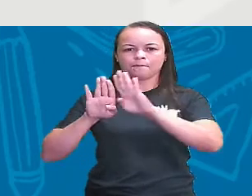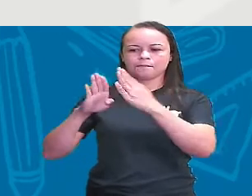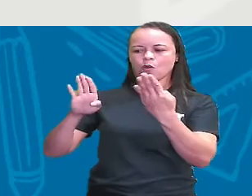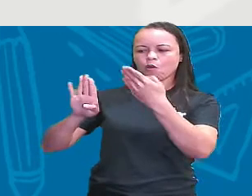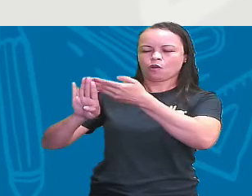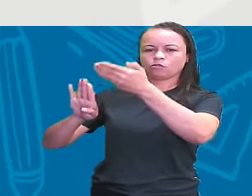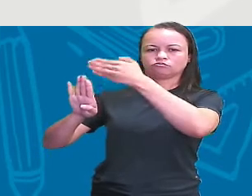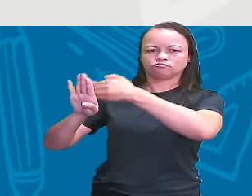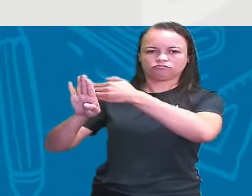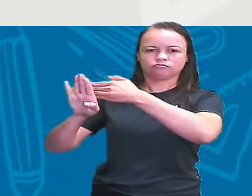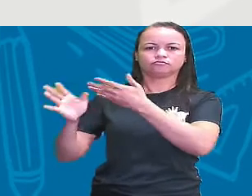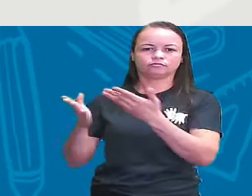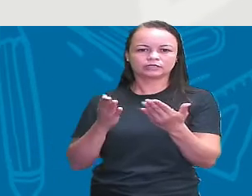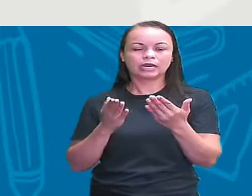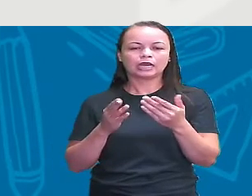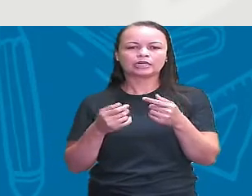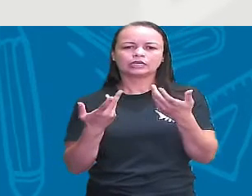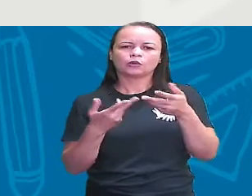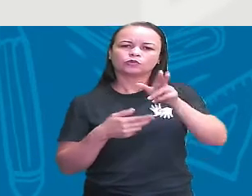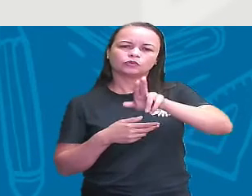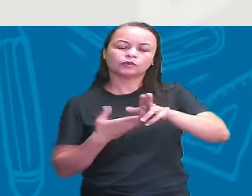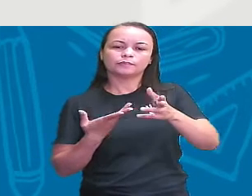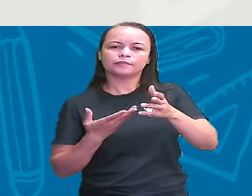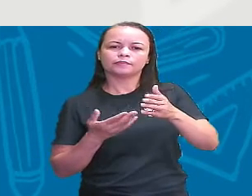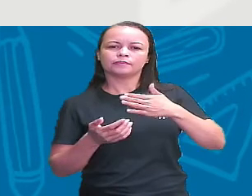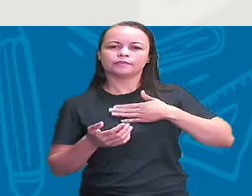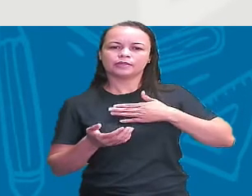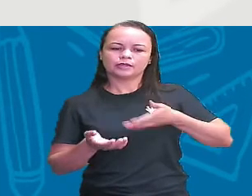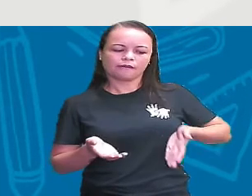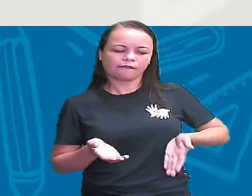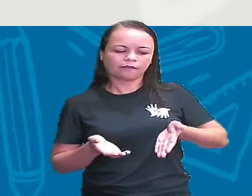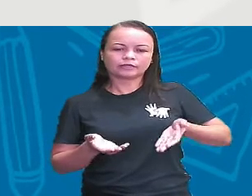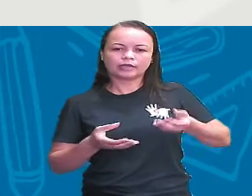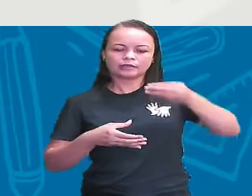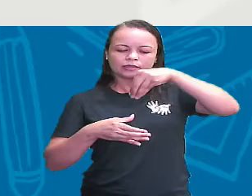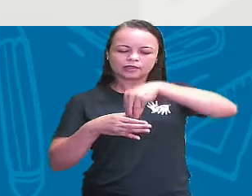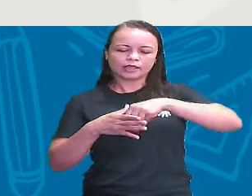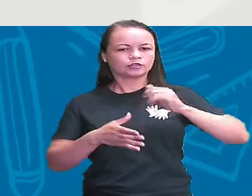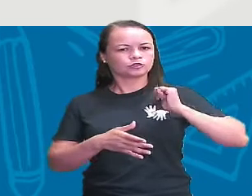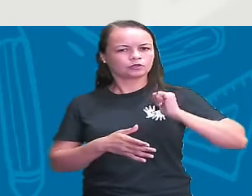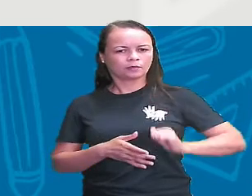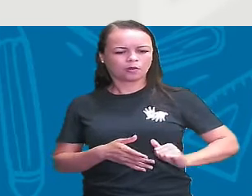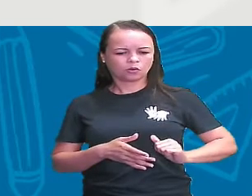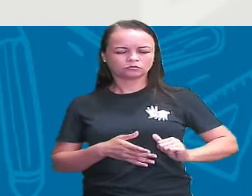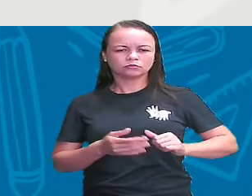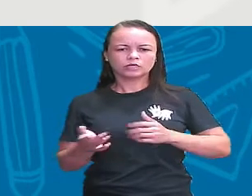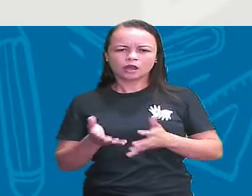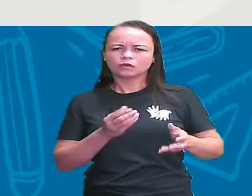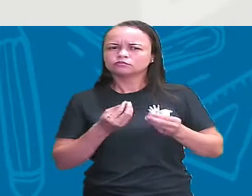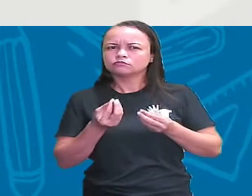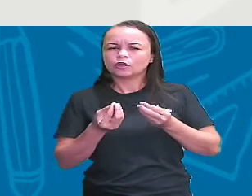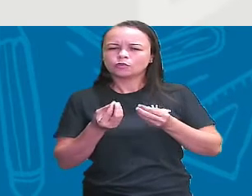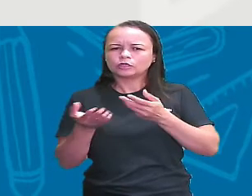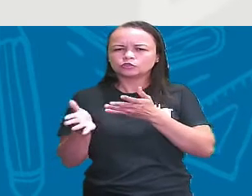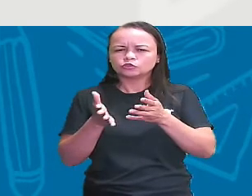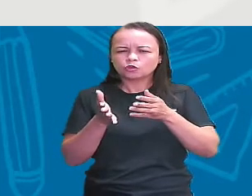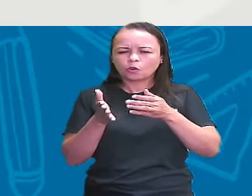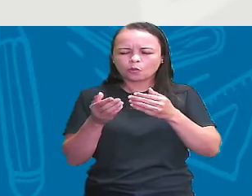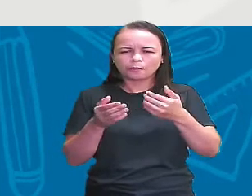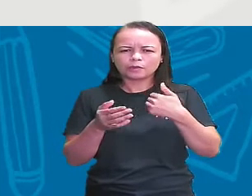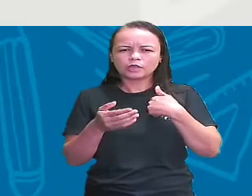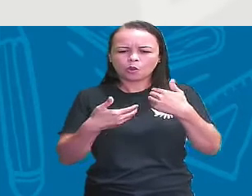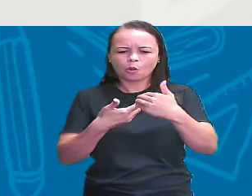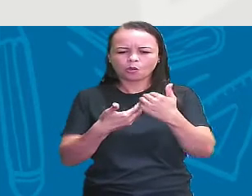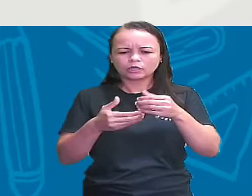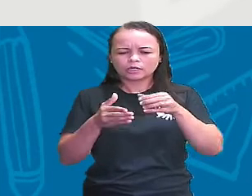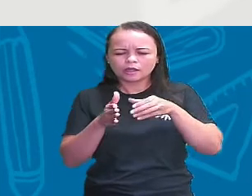da bolsa. Então, eu estou usando um sentido de localização. Eu estou me orientando, eu estou usando uma